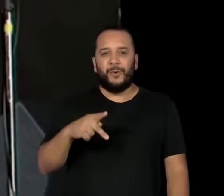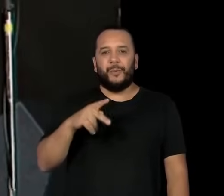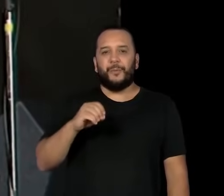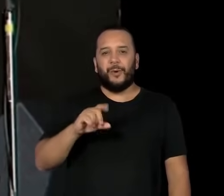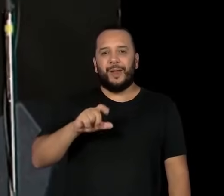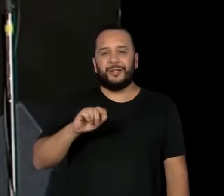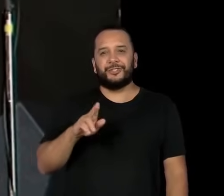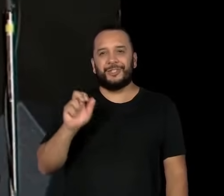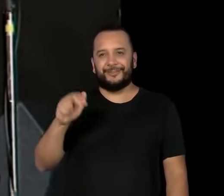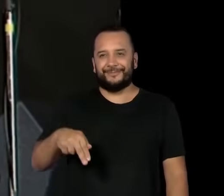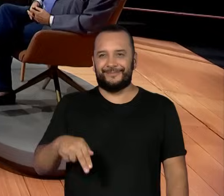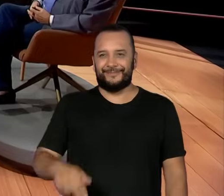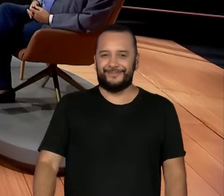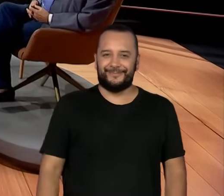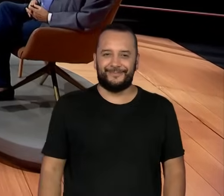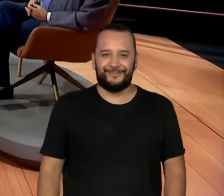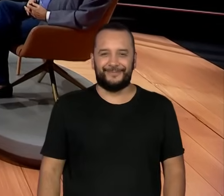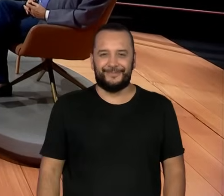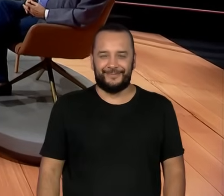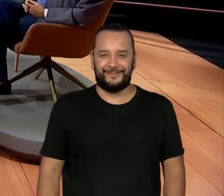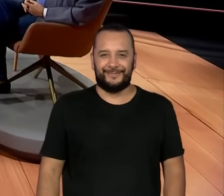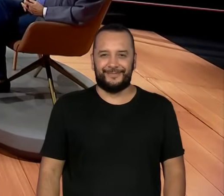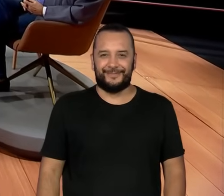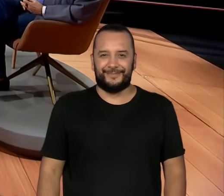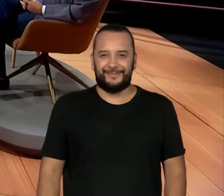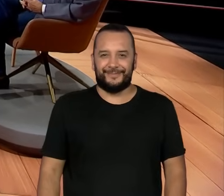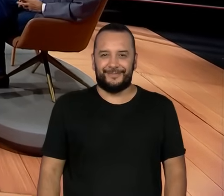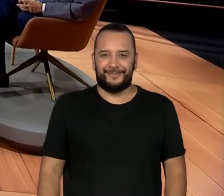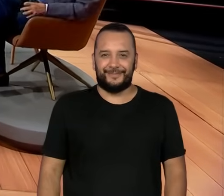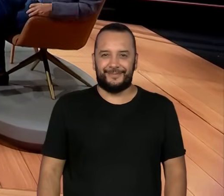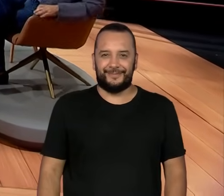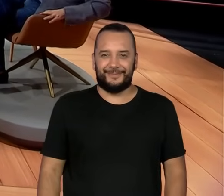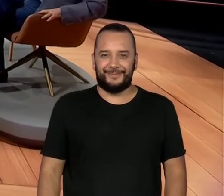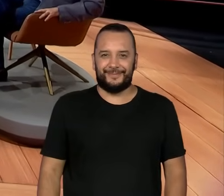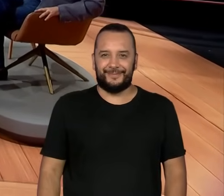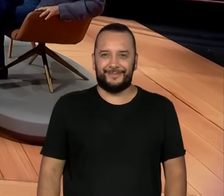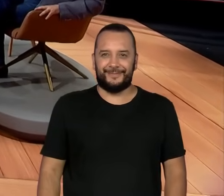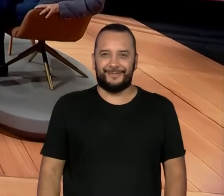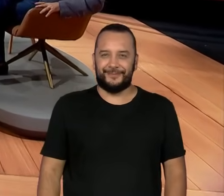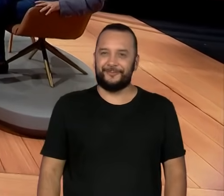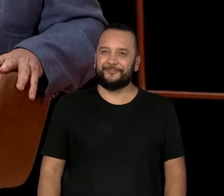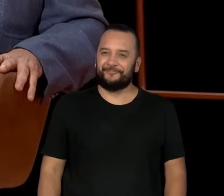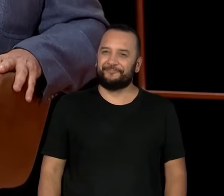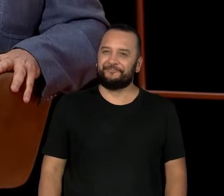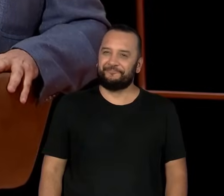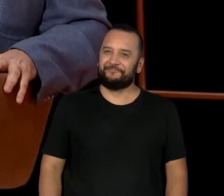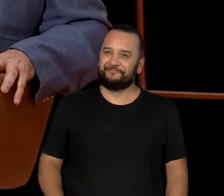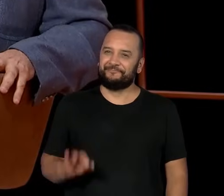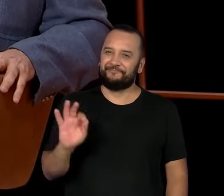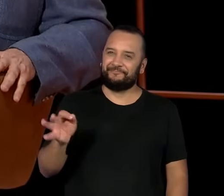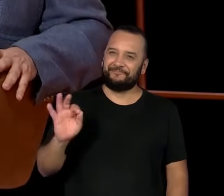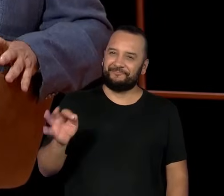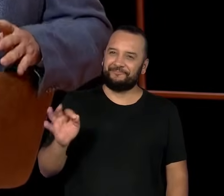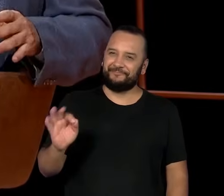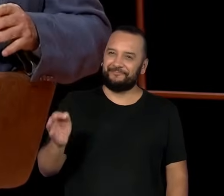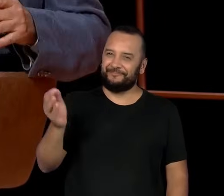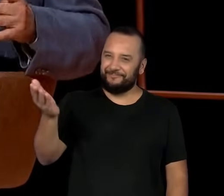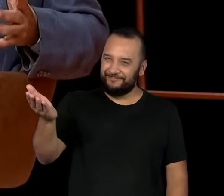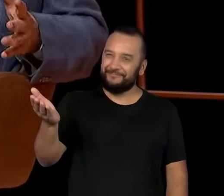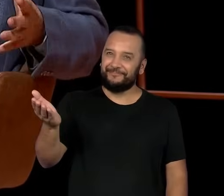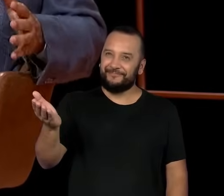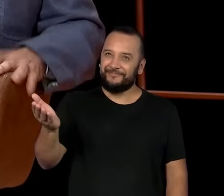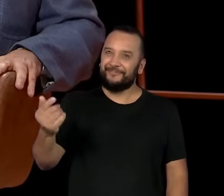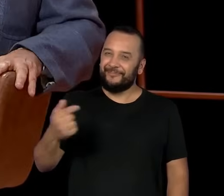ao trabalho de quem não tem capoeira que é bom, não cai isso. Realmente foi